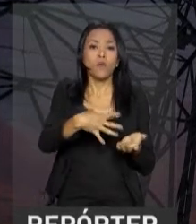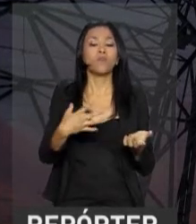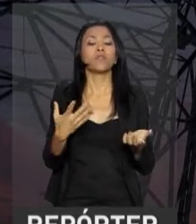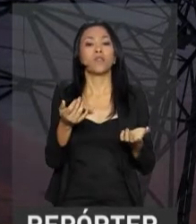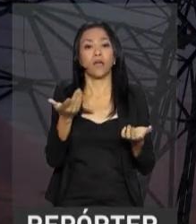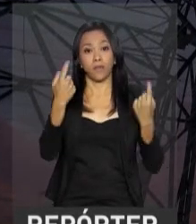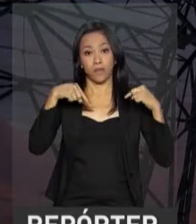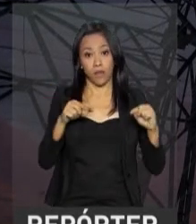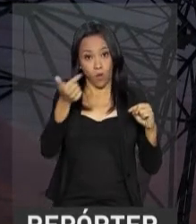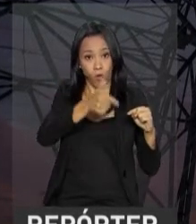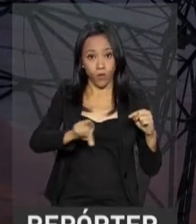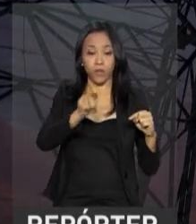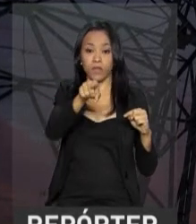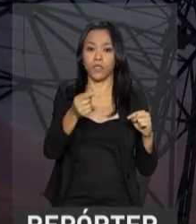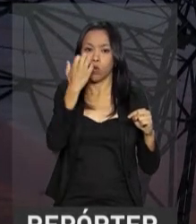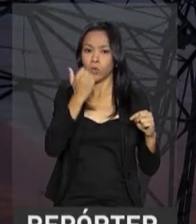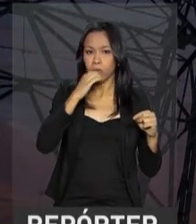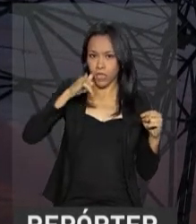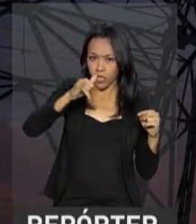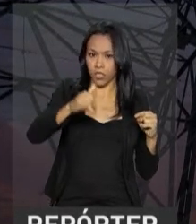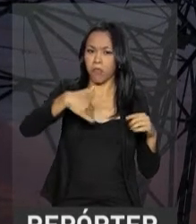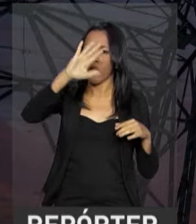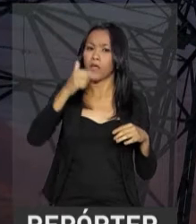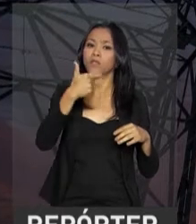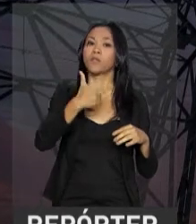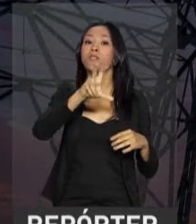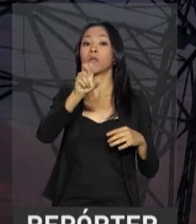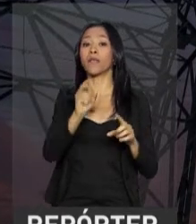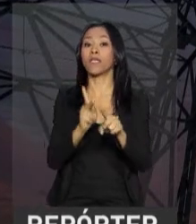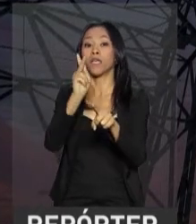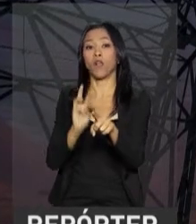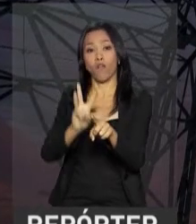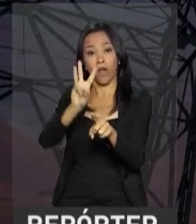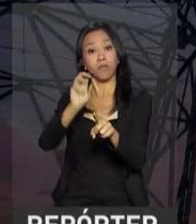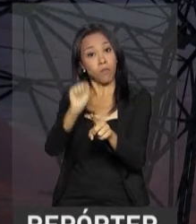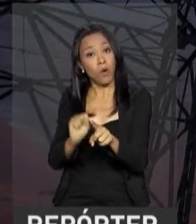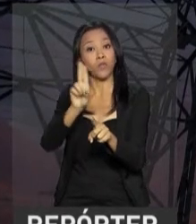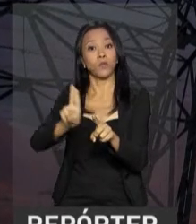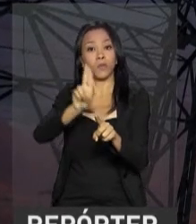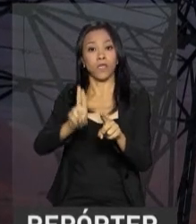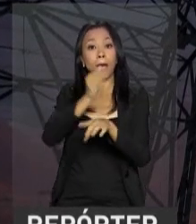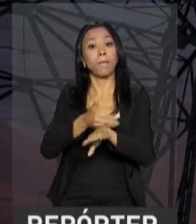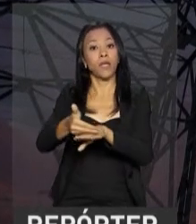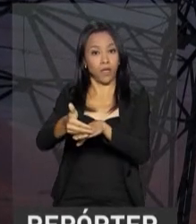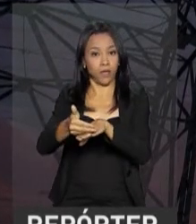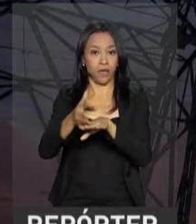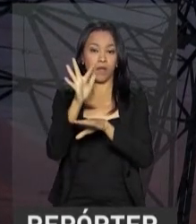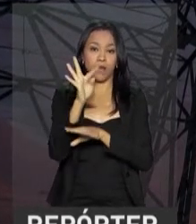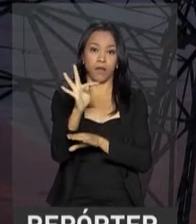aqueles que consomem em média mais de 250 kilowatts hora poderão usar a tarifa branca a partir de janeiro de